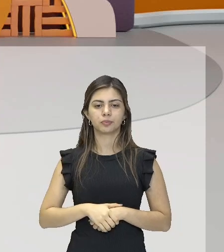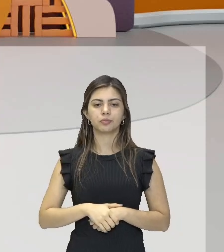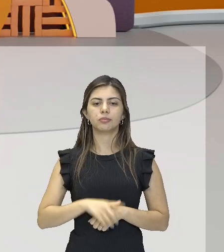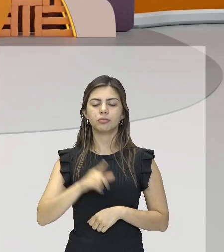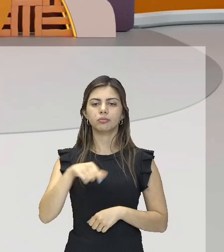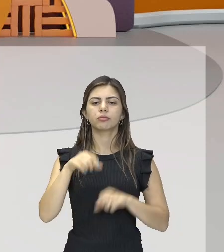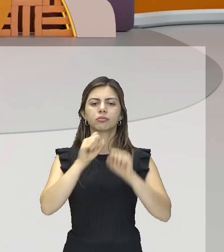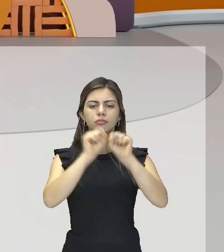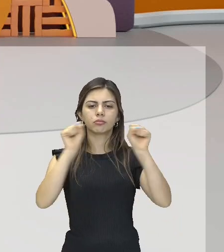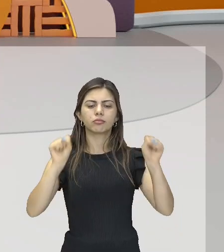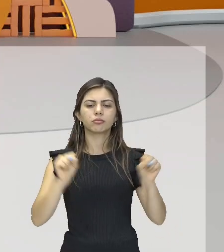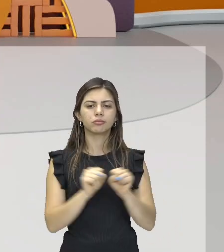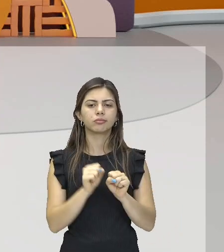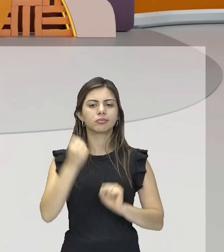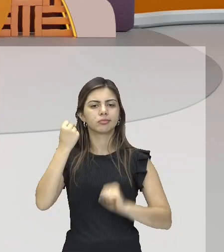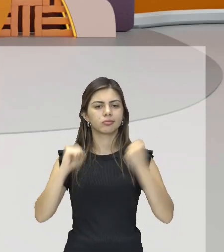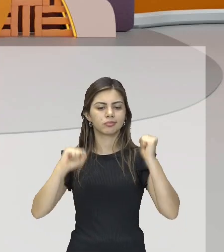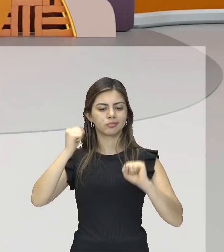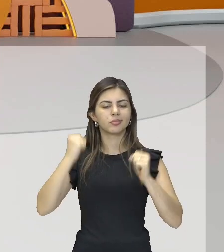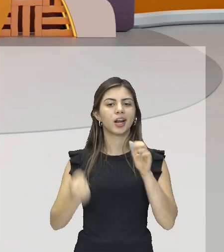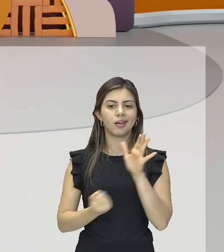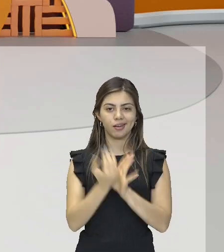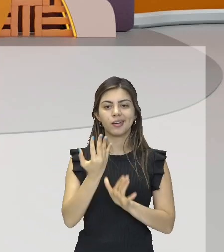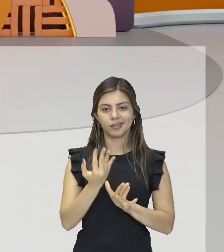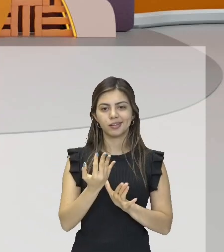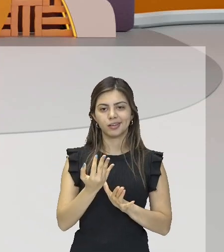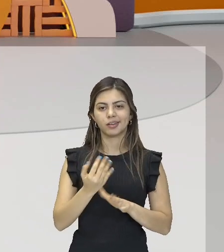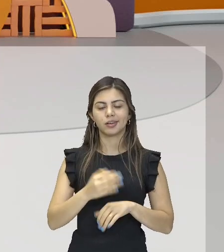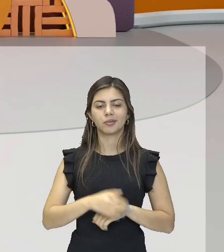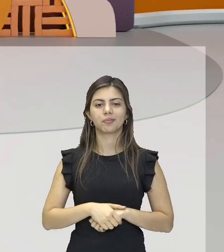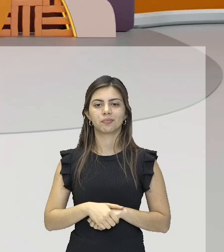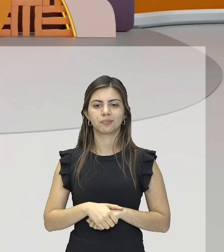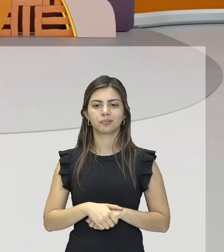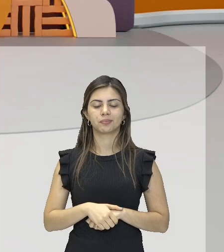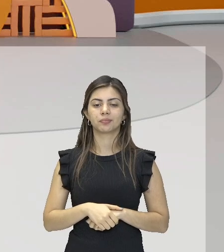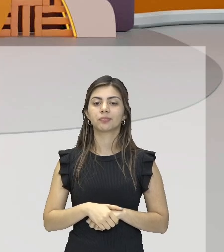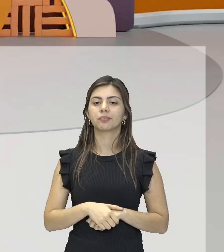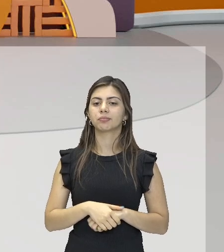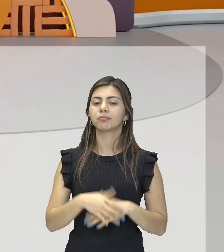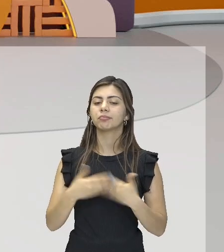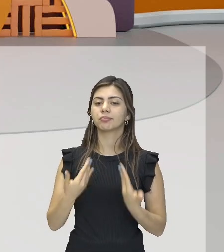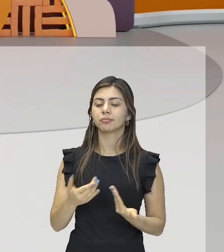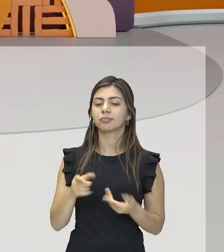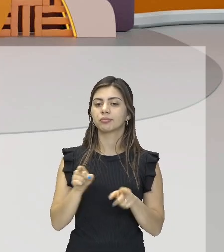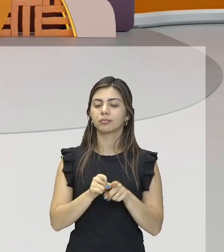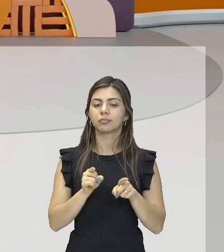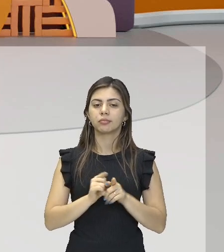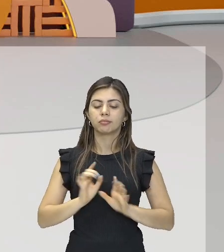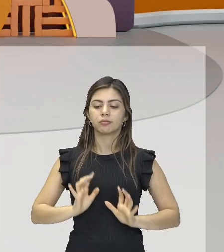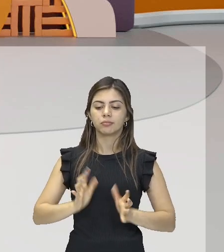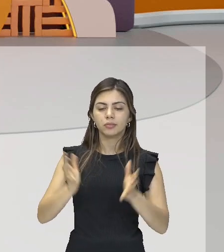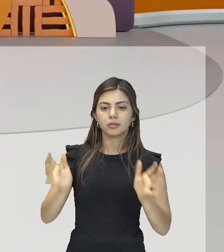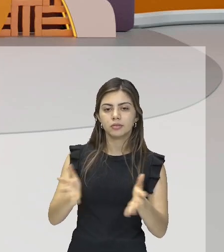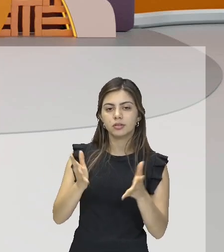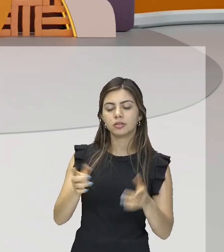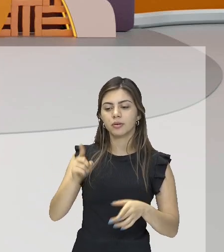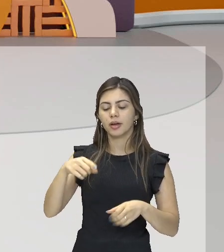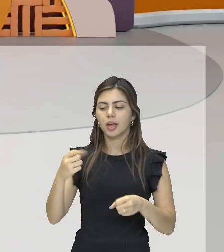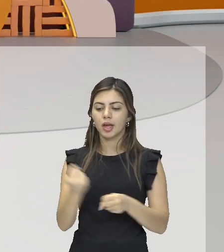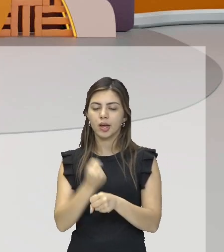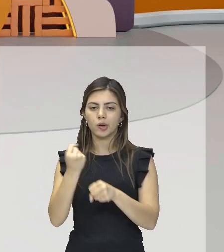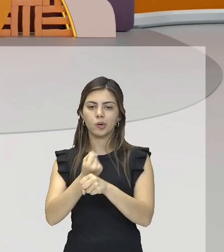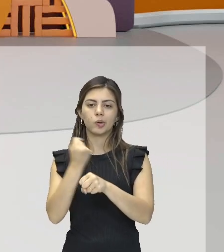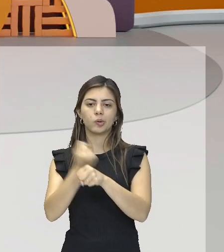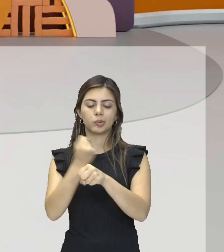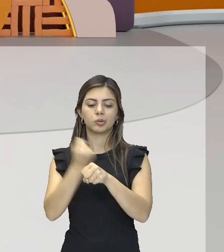vai desenvolver ali a indústria, no caso aí nacional. Vai ter o incentivo à construção de manufaturas,